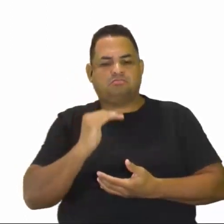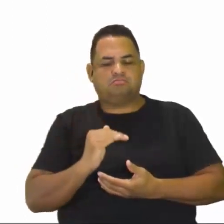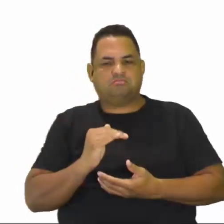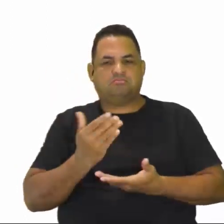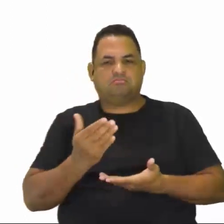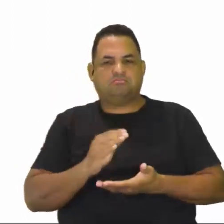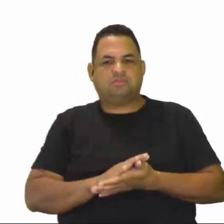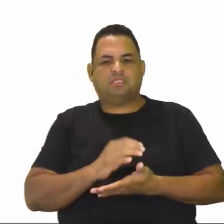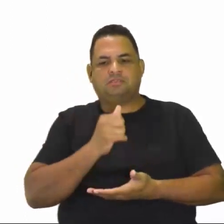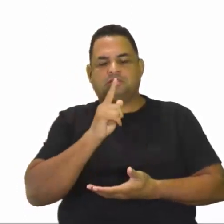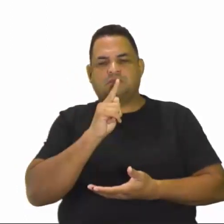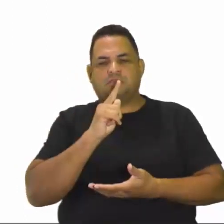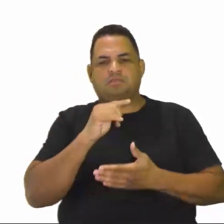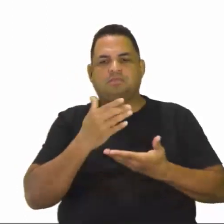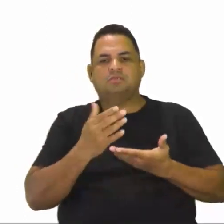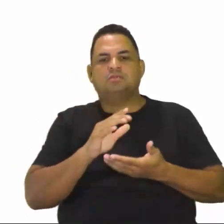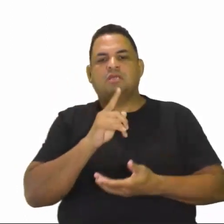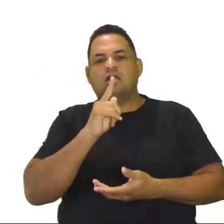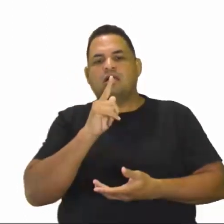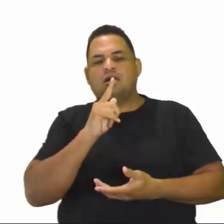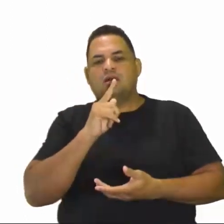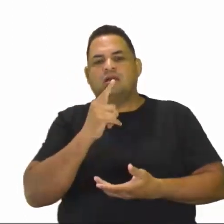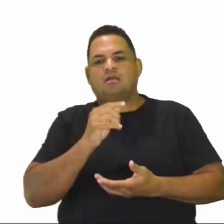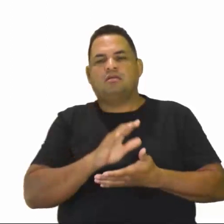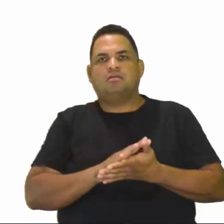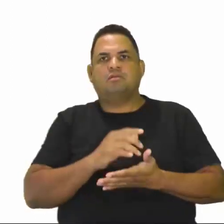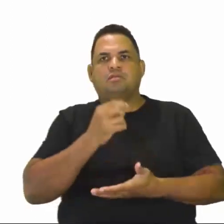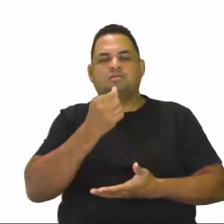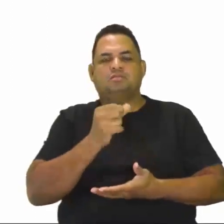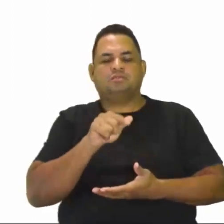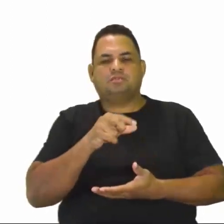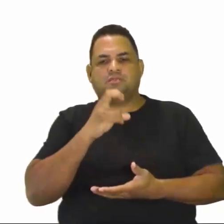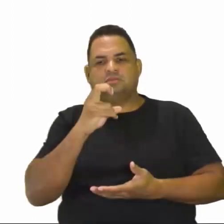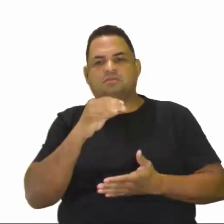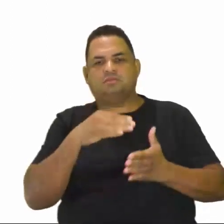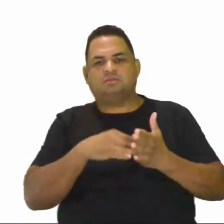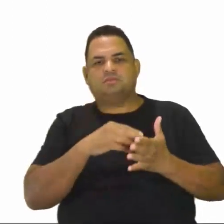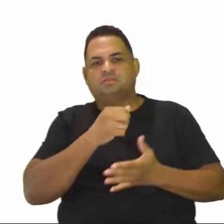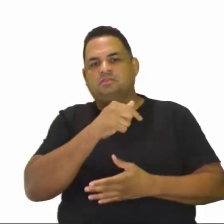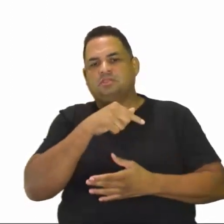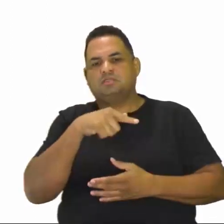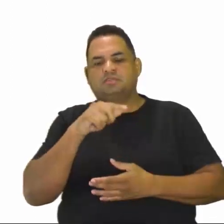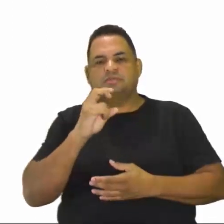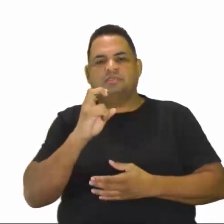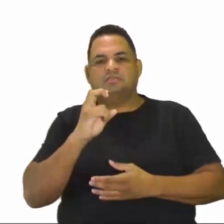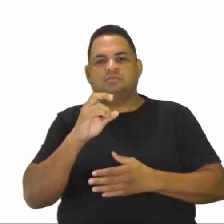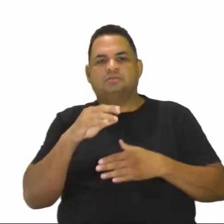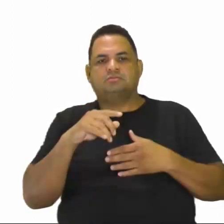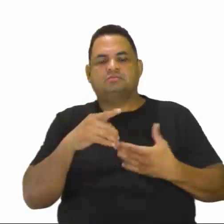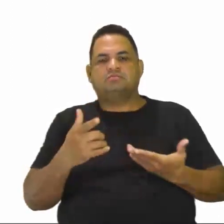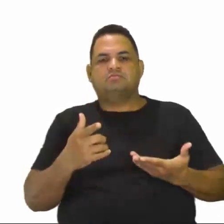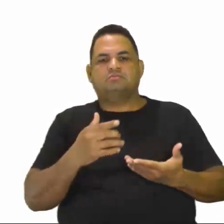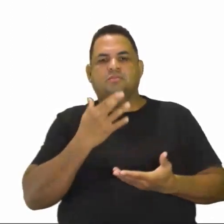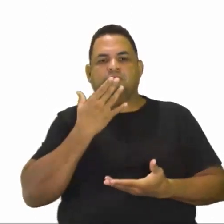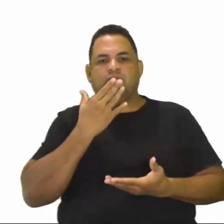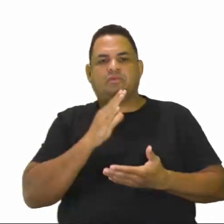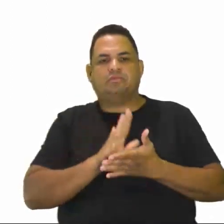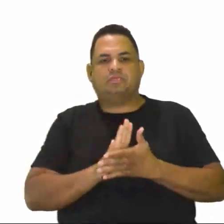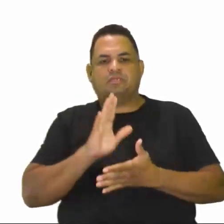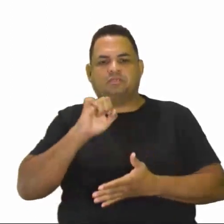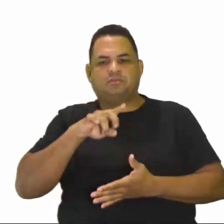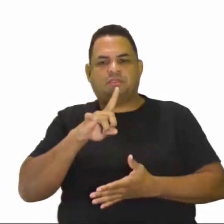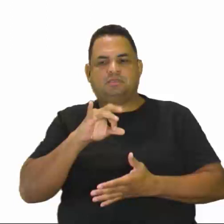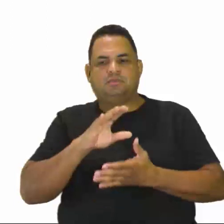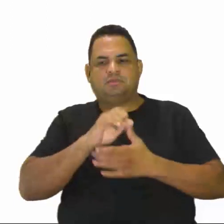do pH da água. A água lá, o pH não era 6,5 e 7,5? Olha só o vermelho de